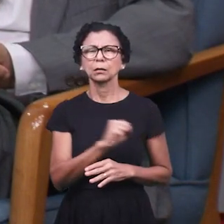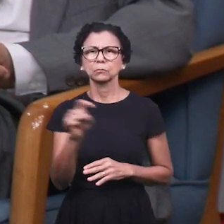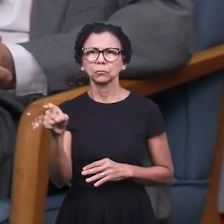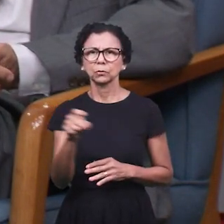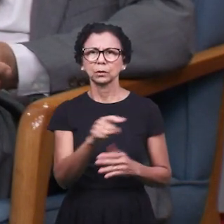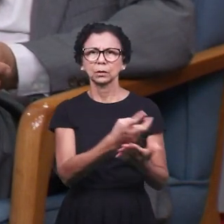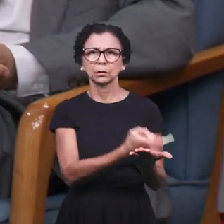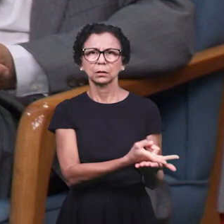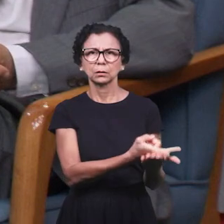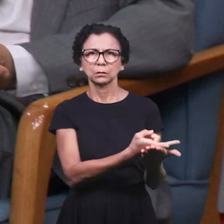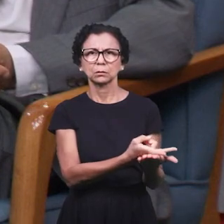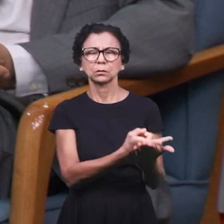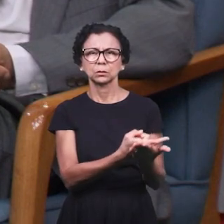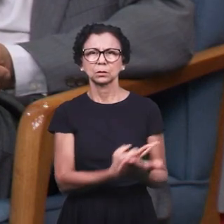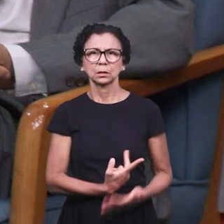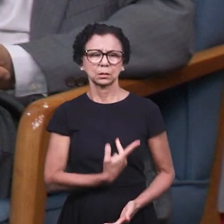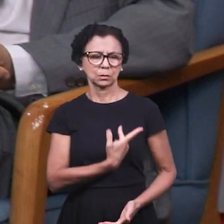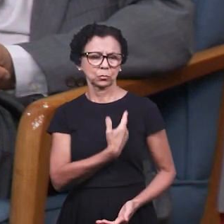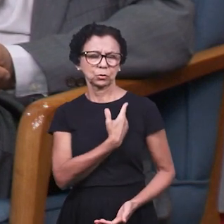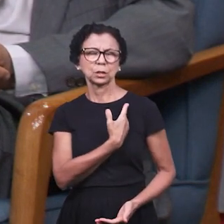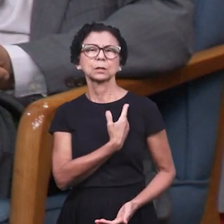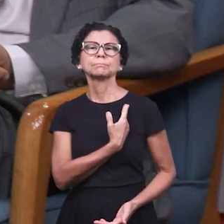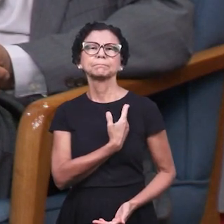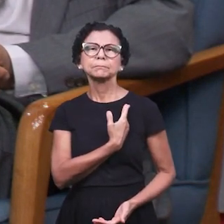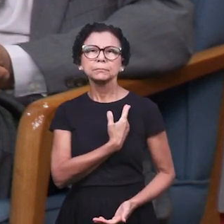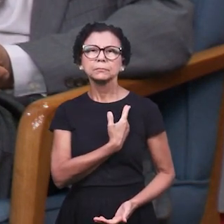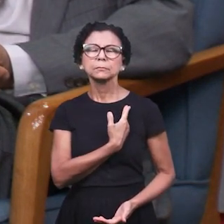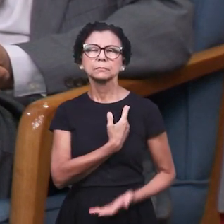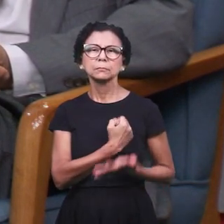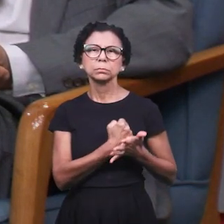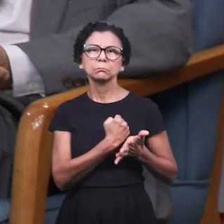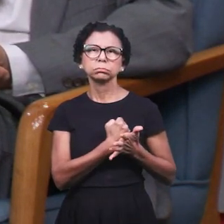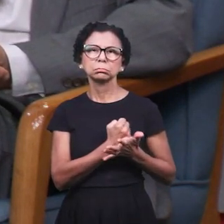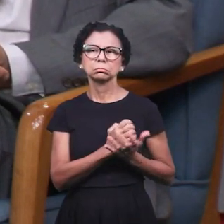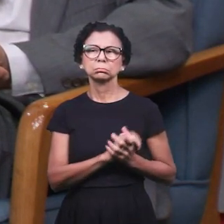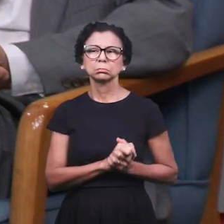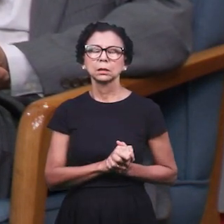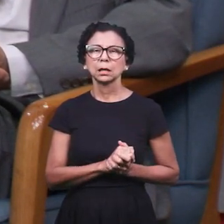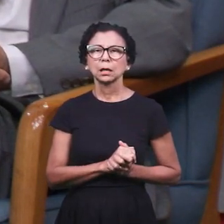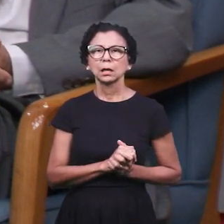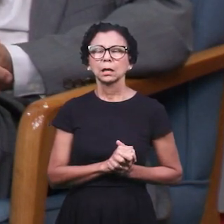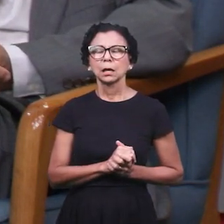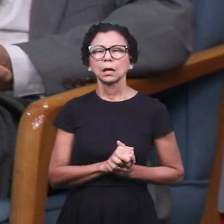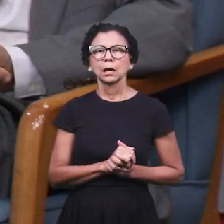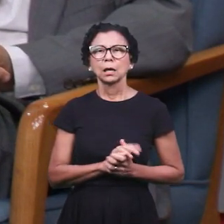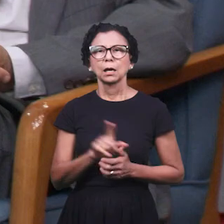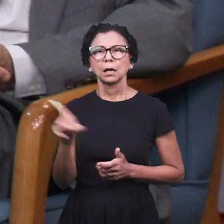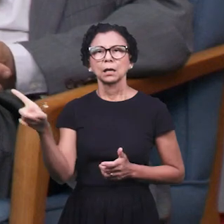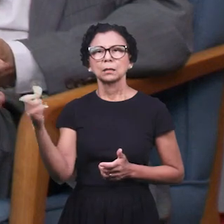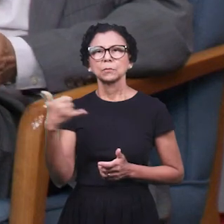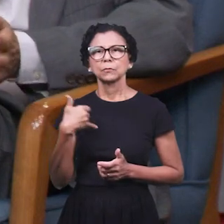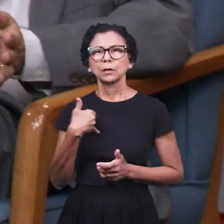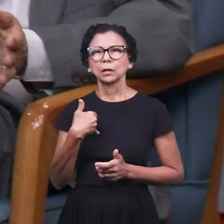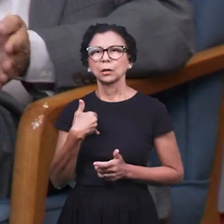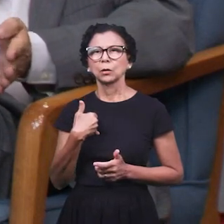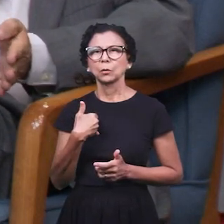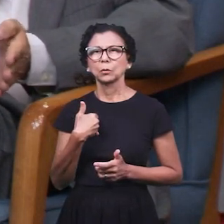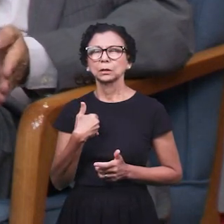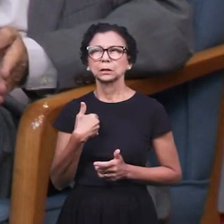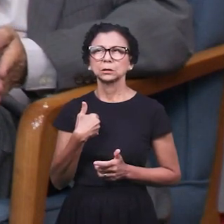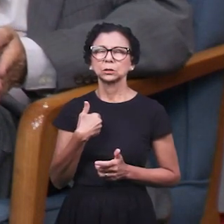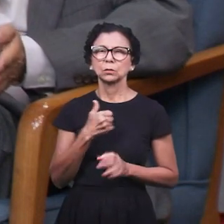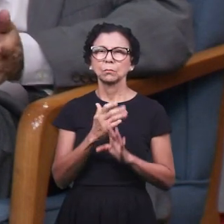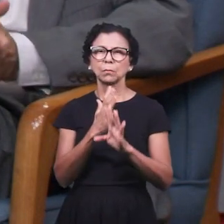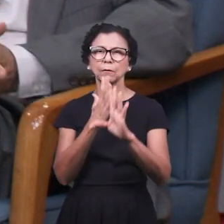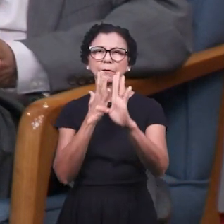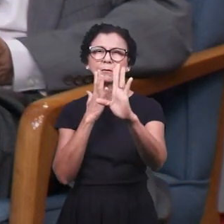E foi internado e foi direto para cirurgia cardíaca. E ele disse que na hora, estava aquela fila,